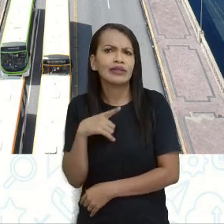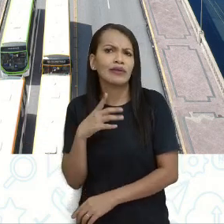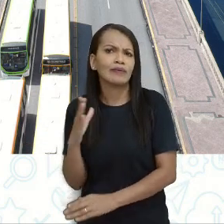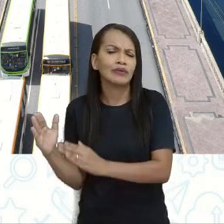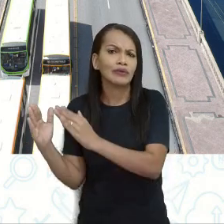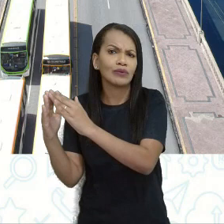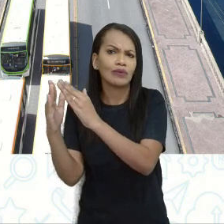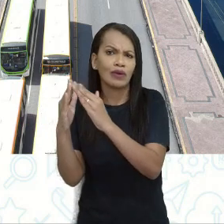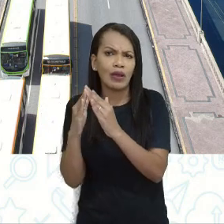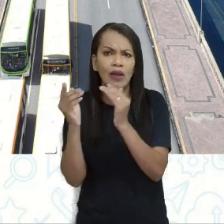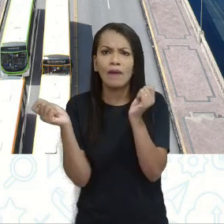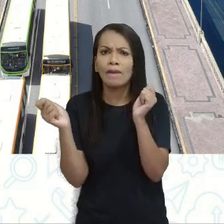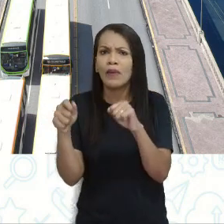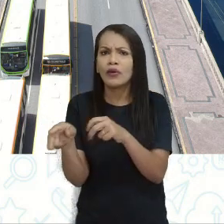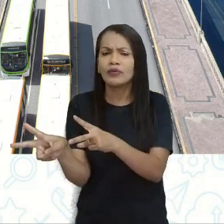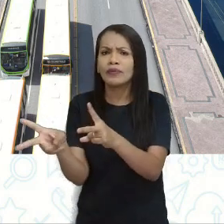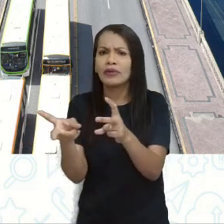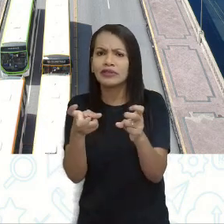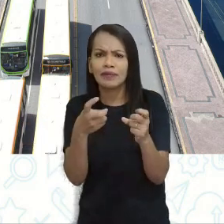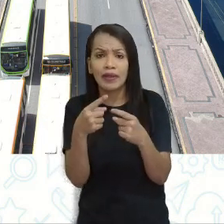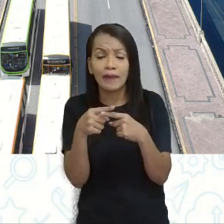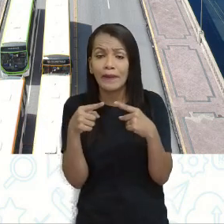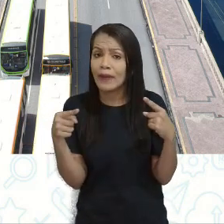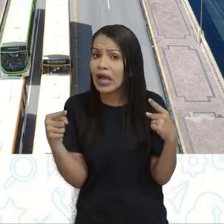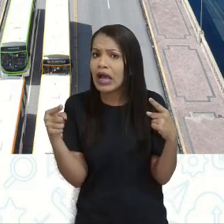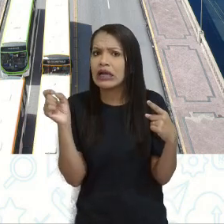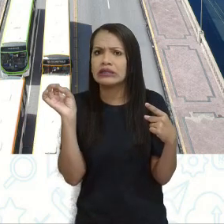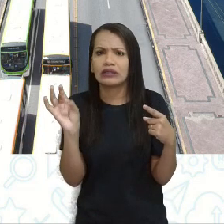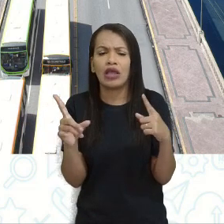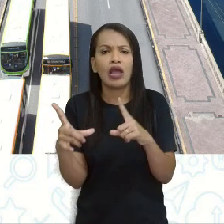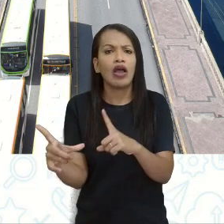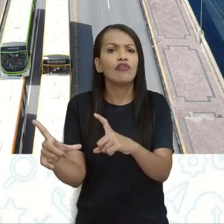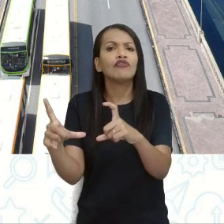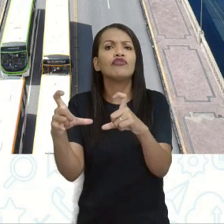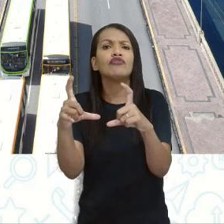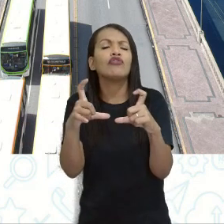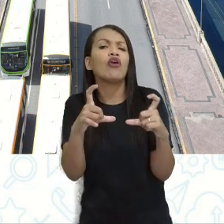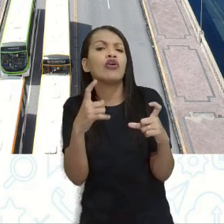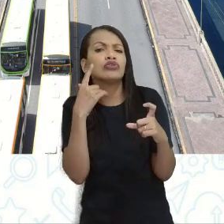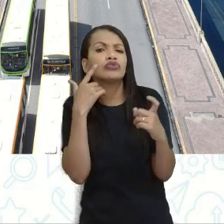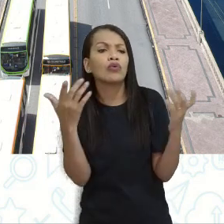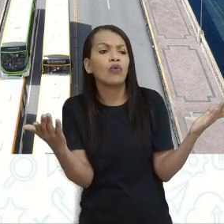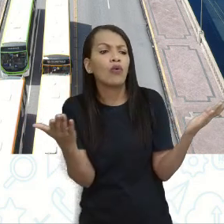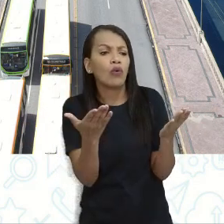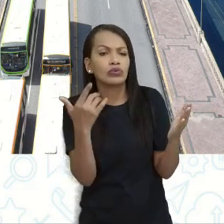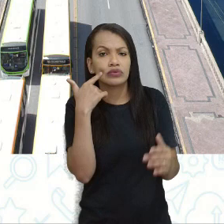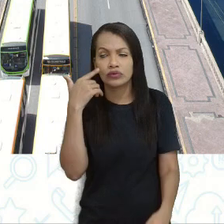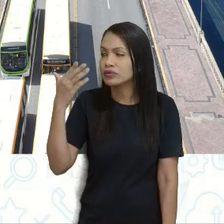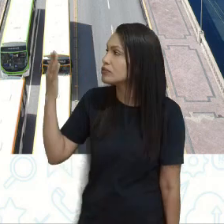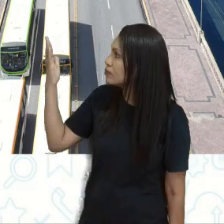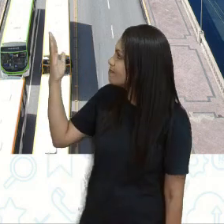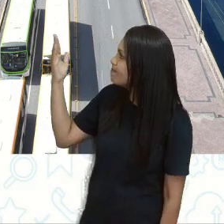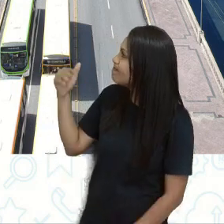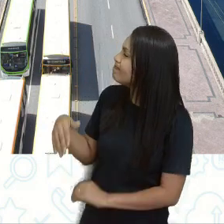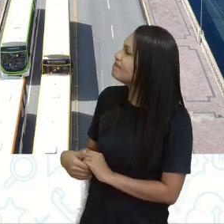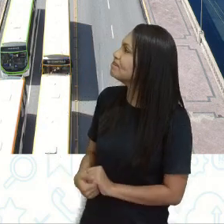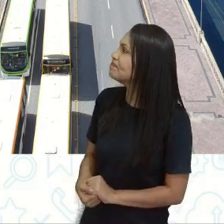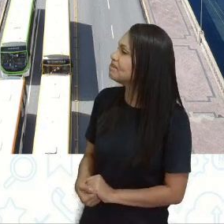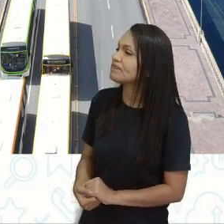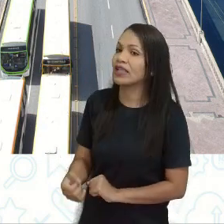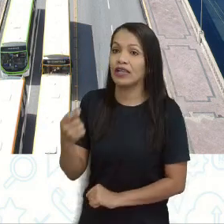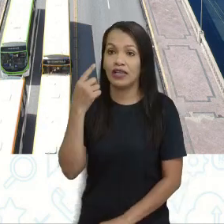ali atrás que a gente pode observar, mas a foto atual, né, que a gente pode ver ao lado, veja a quantidade,